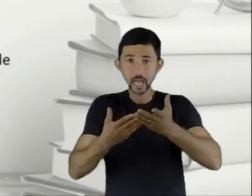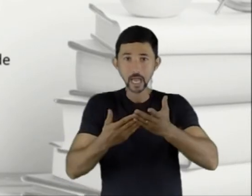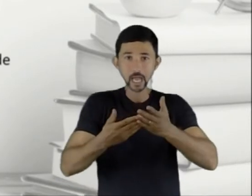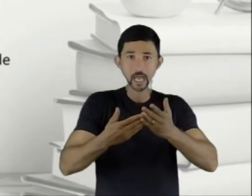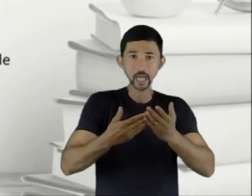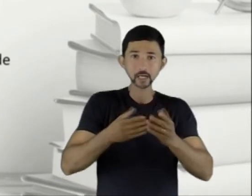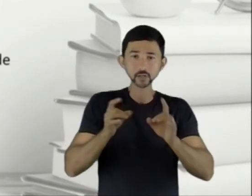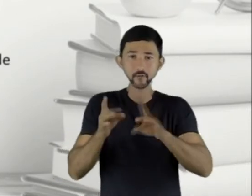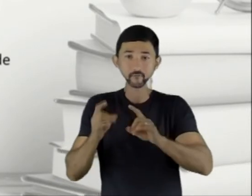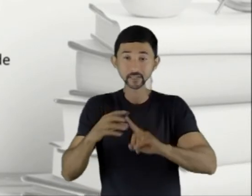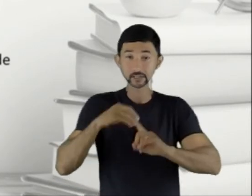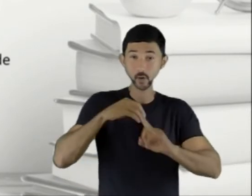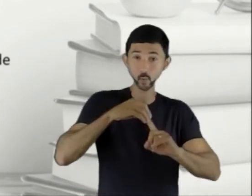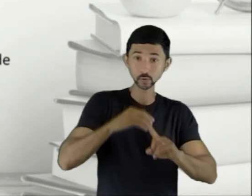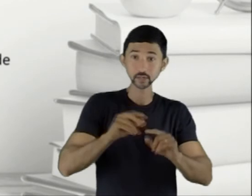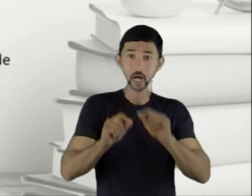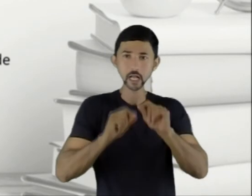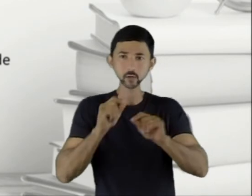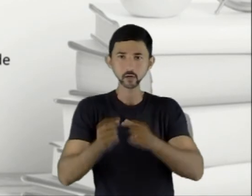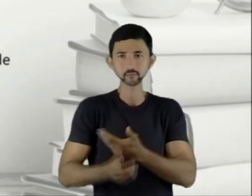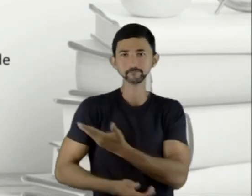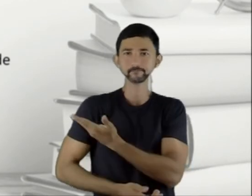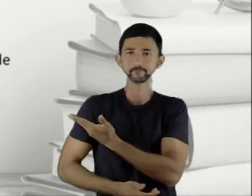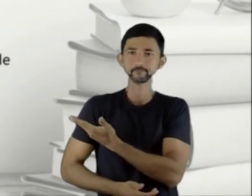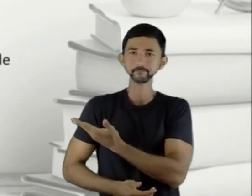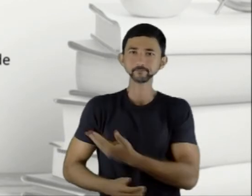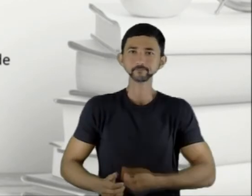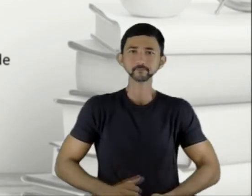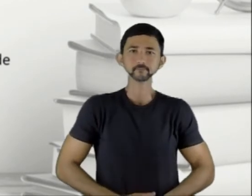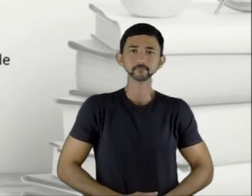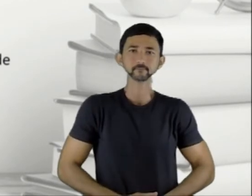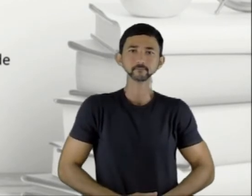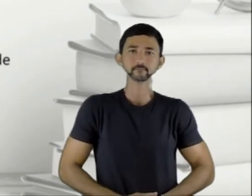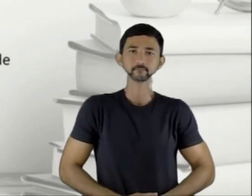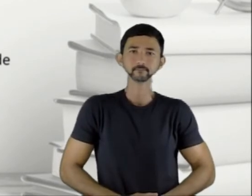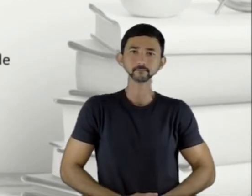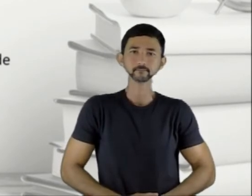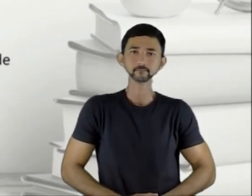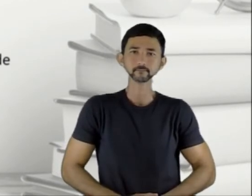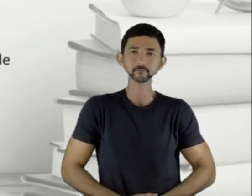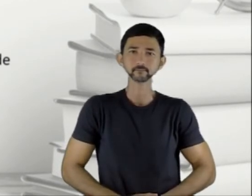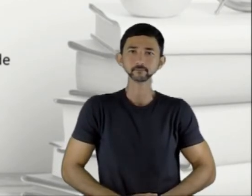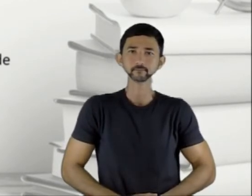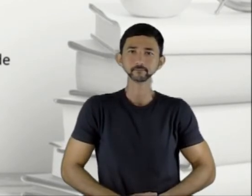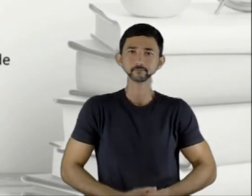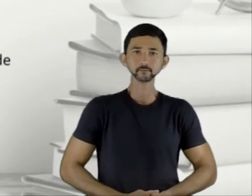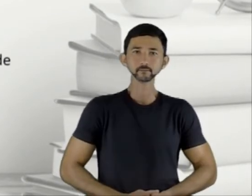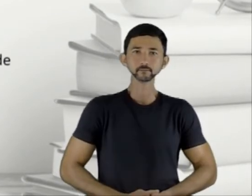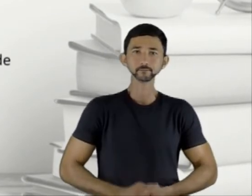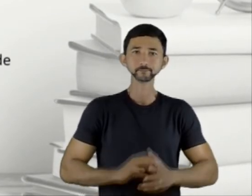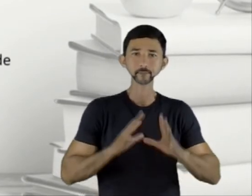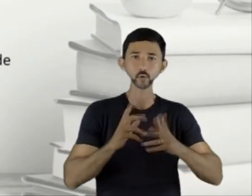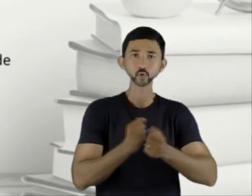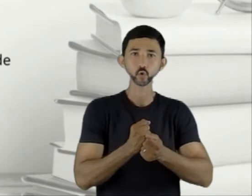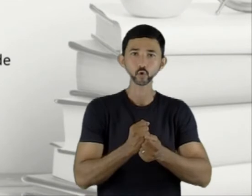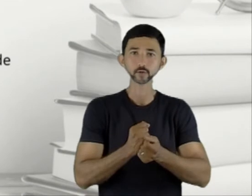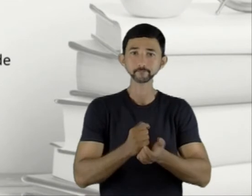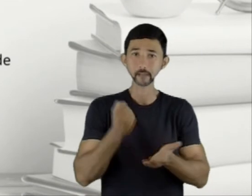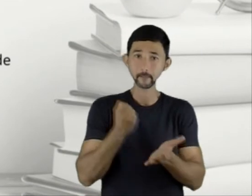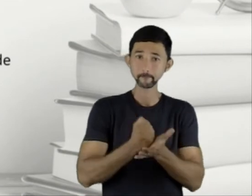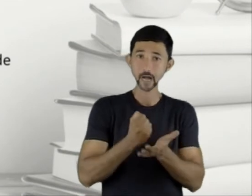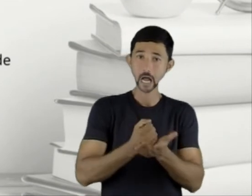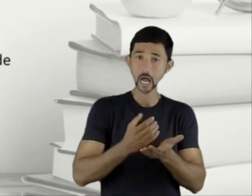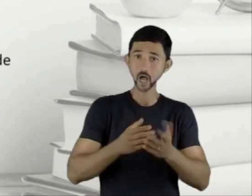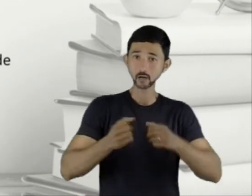em milhares é dada por... Então, vamos fazer o cálculo da média. Vamos pegar todas